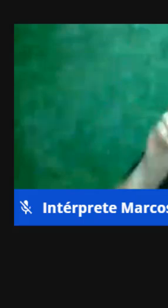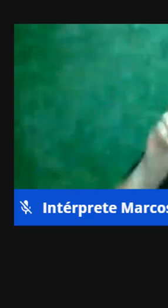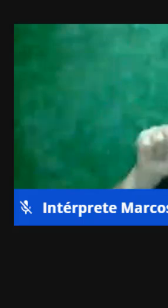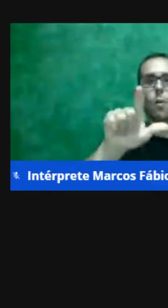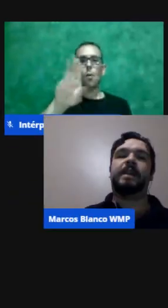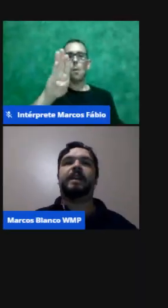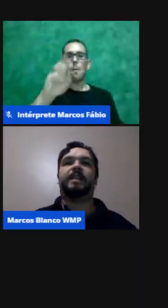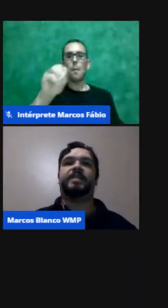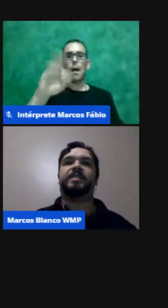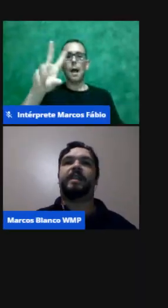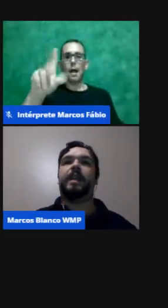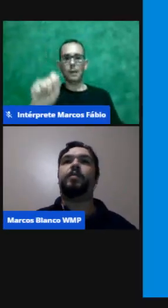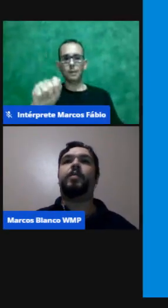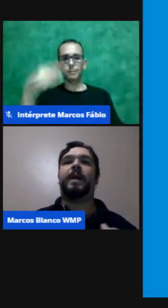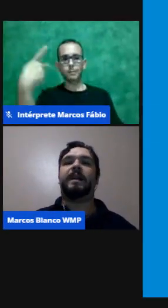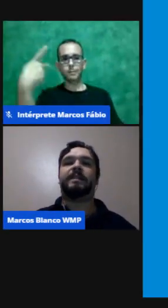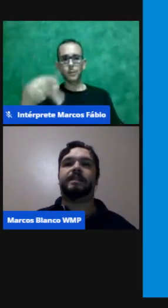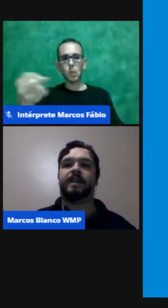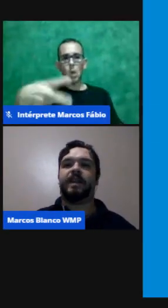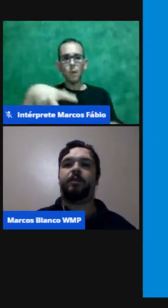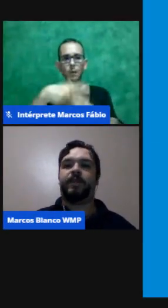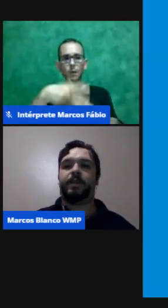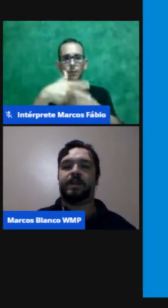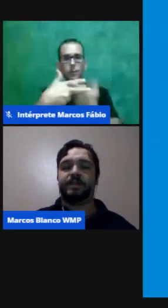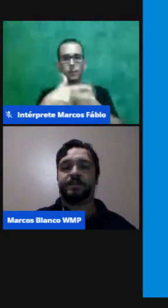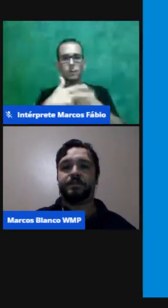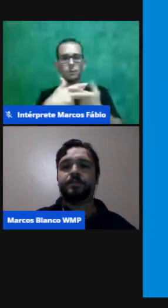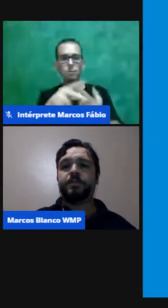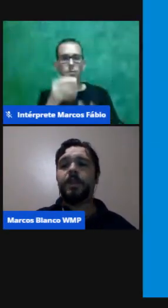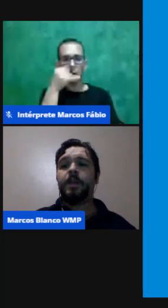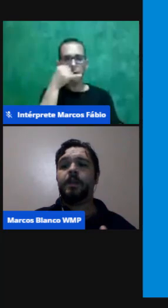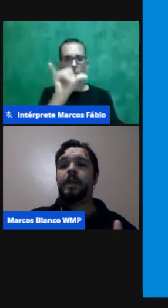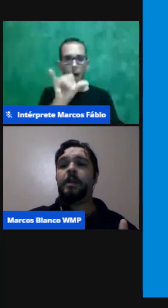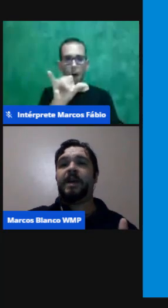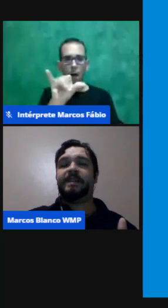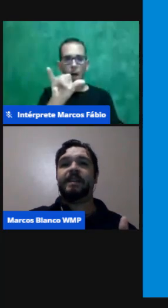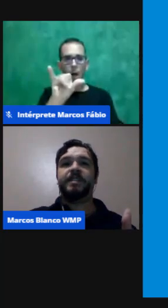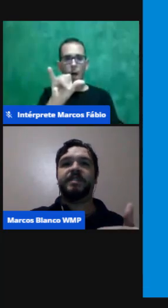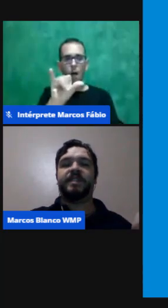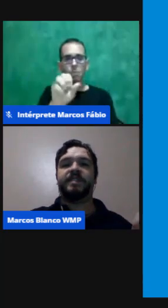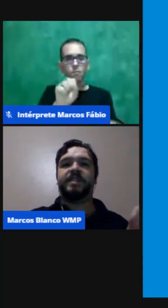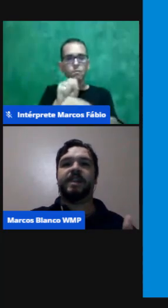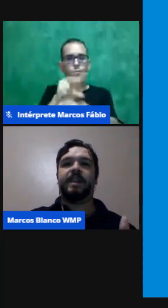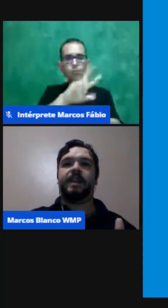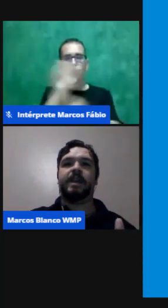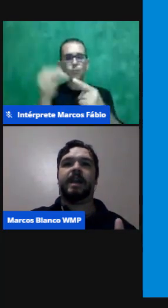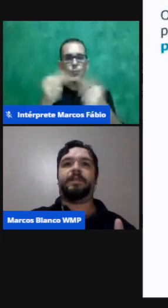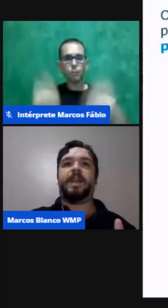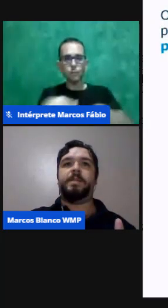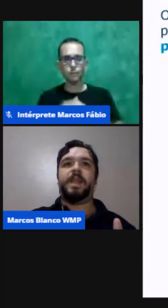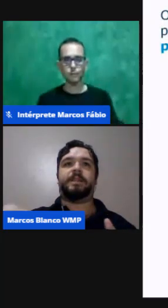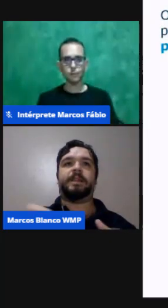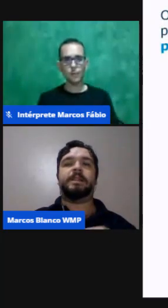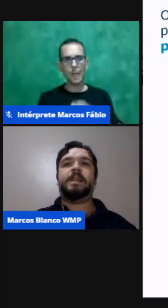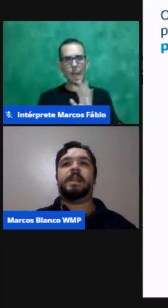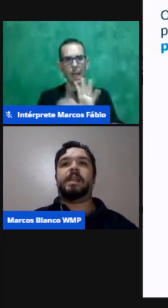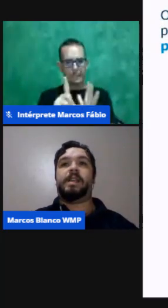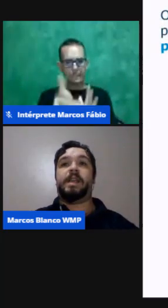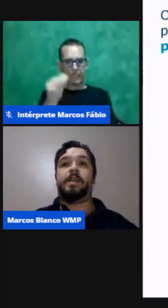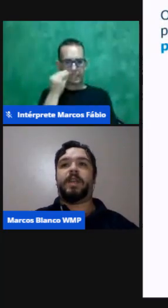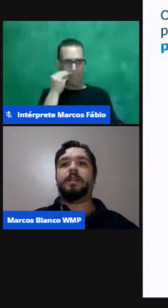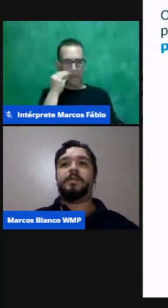nova ferramenta que a gente tem no combate das arboviroses. Mas antes da gente entender a